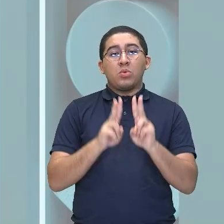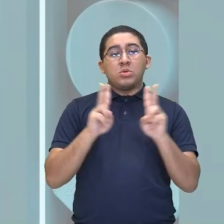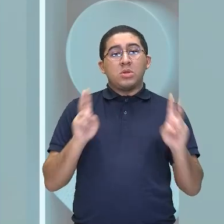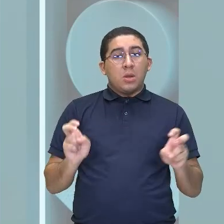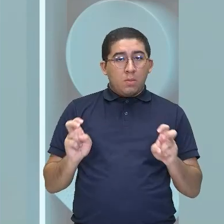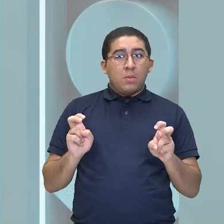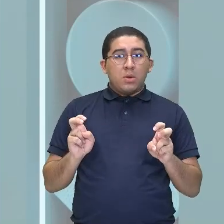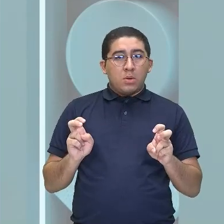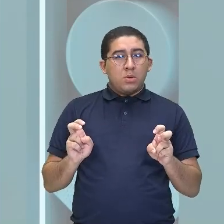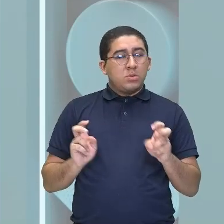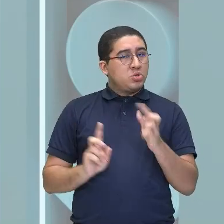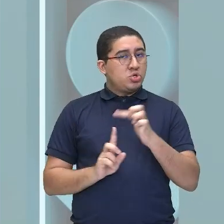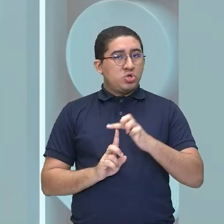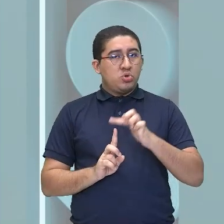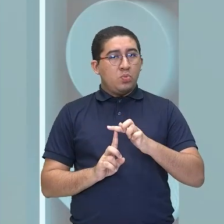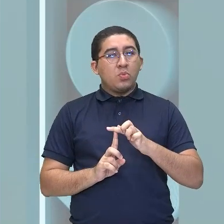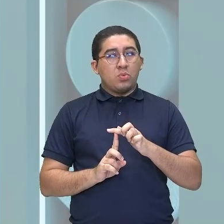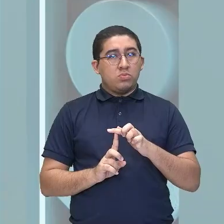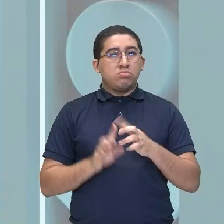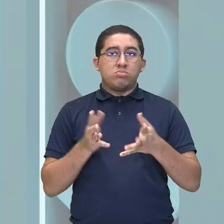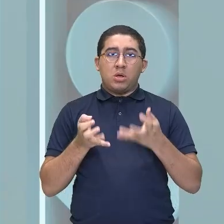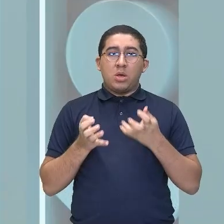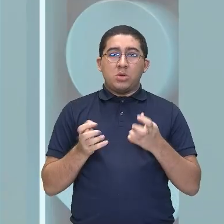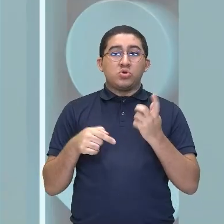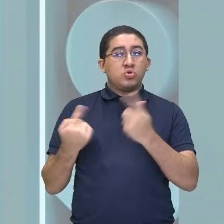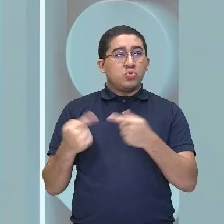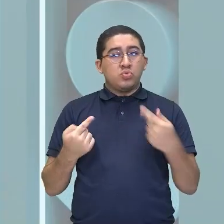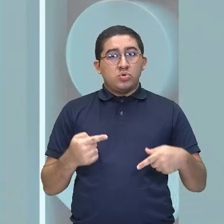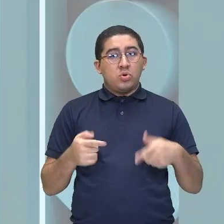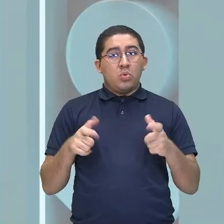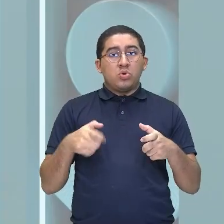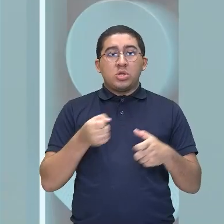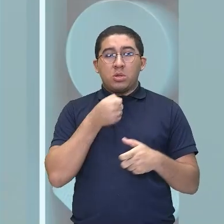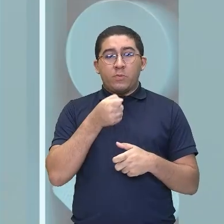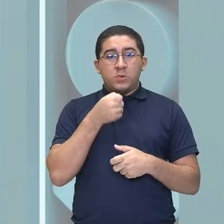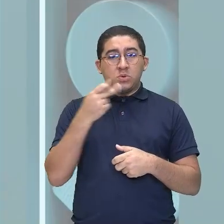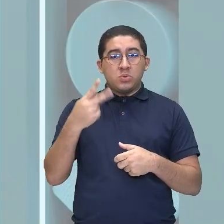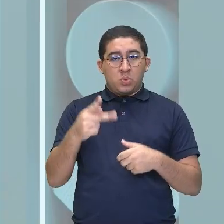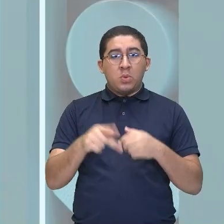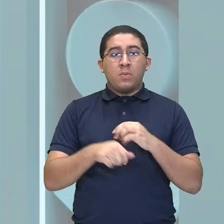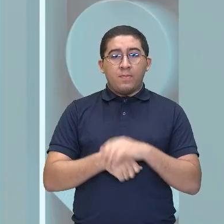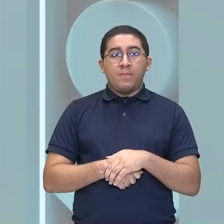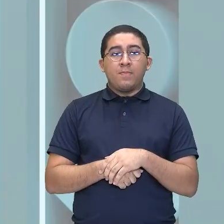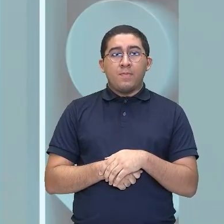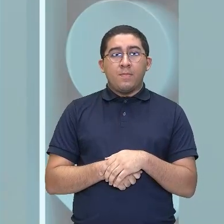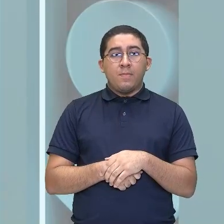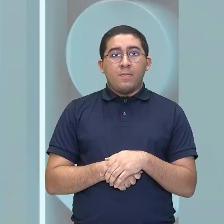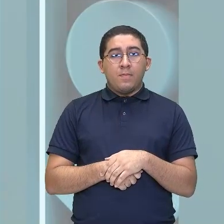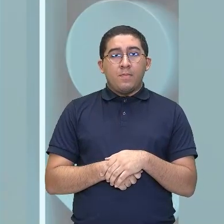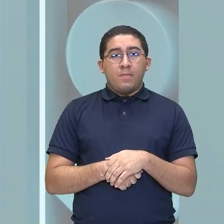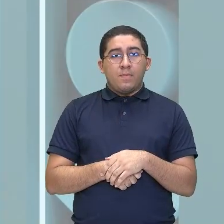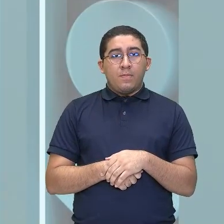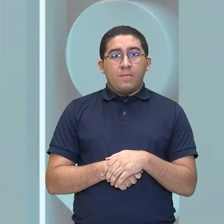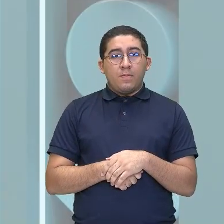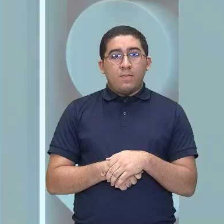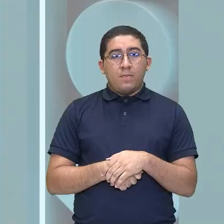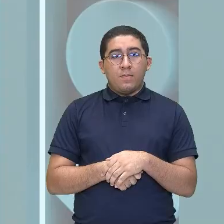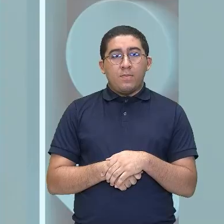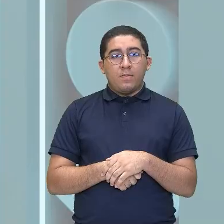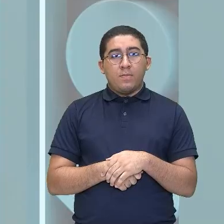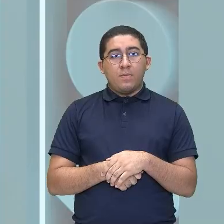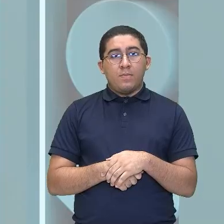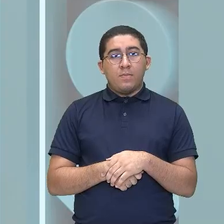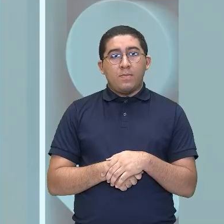quer tratar, né, na sua entrevista, certo? E geralmente pode ser uma pessoa simples